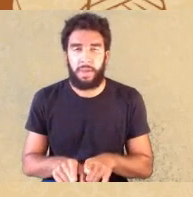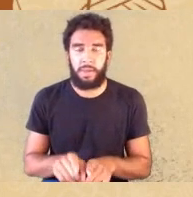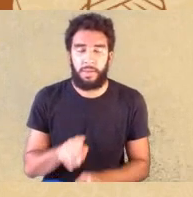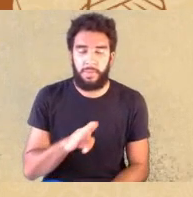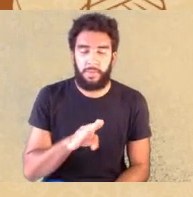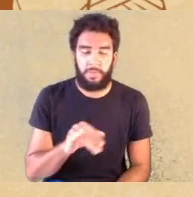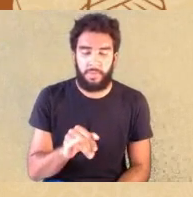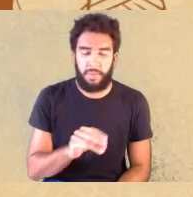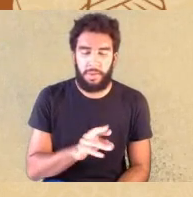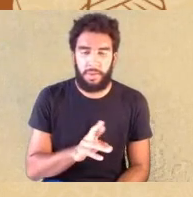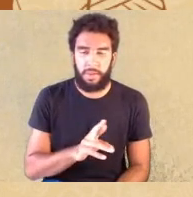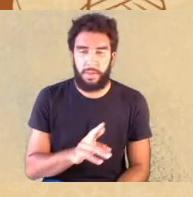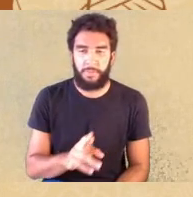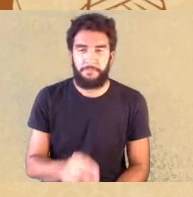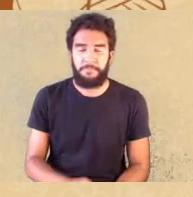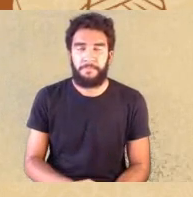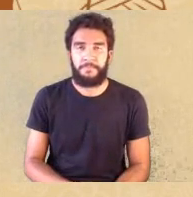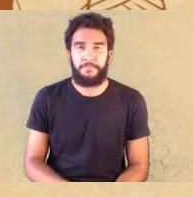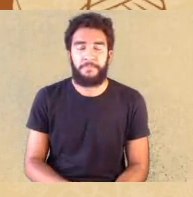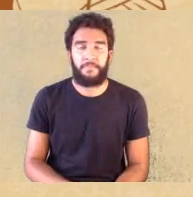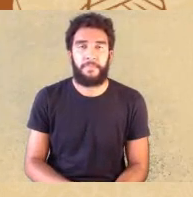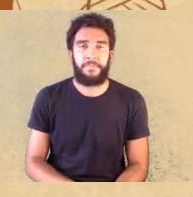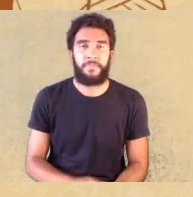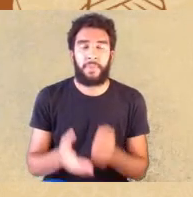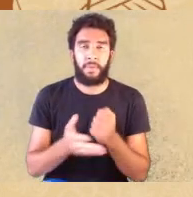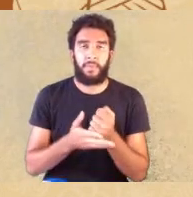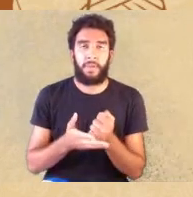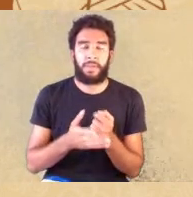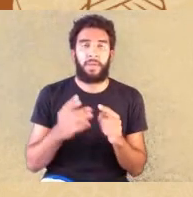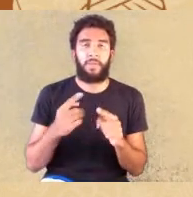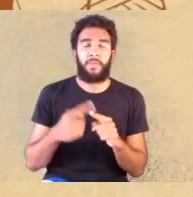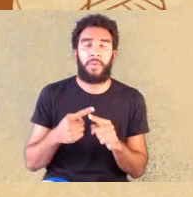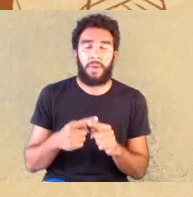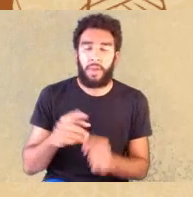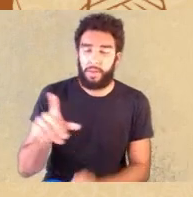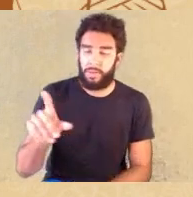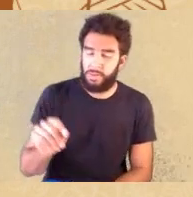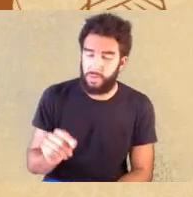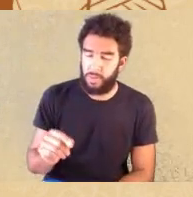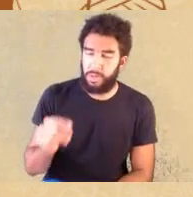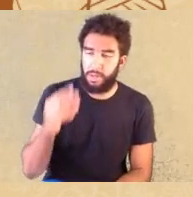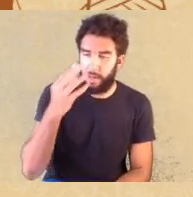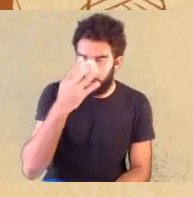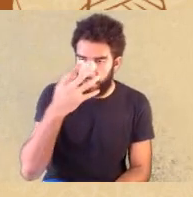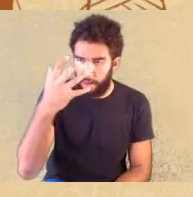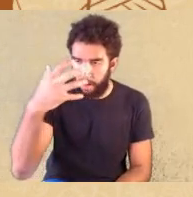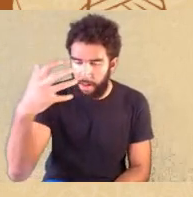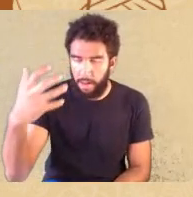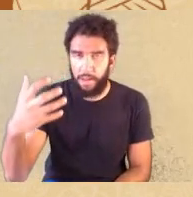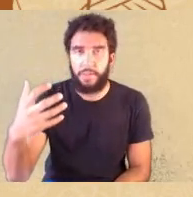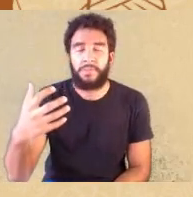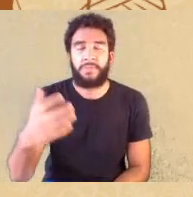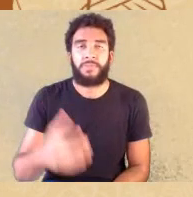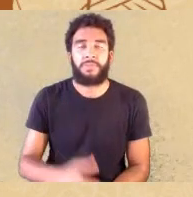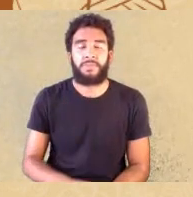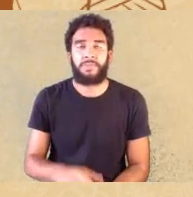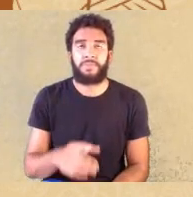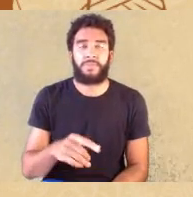pela orientação sexual. Então, tem esse desafio depois de a gente depurar esses dados, mas para dar uma ideia geral